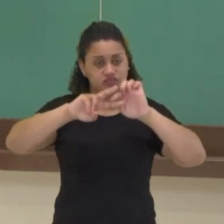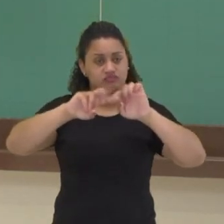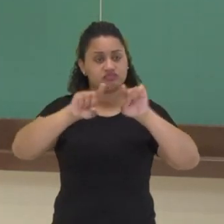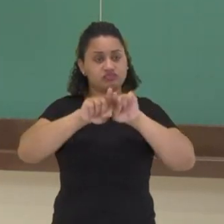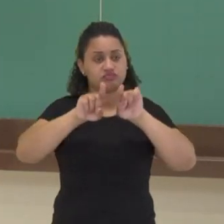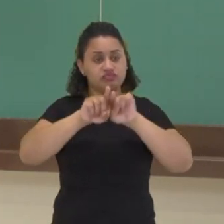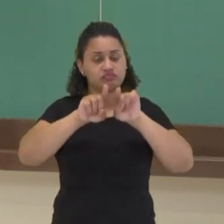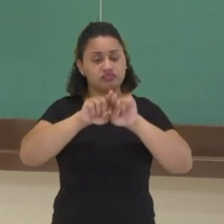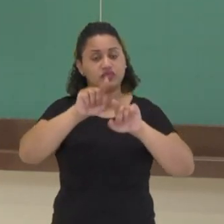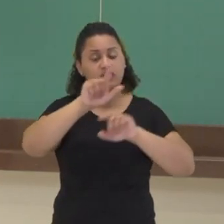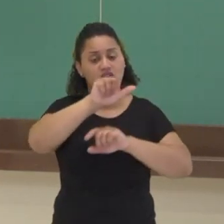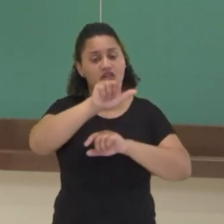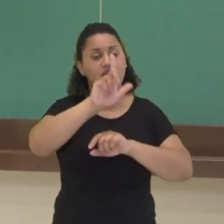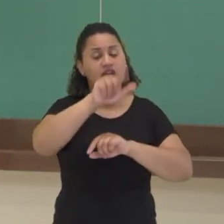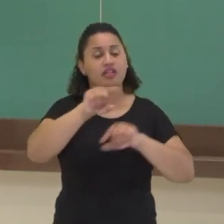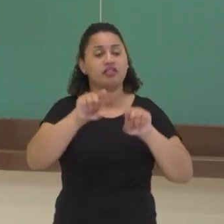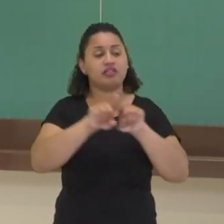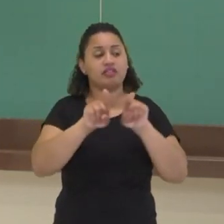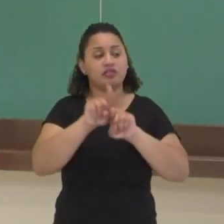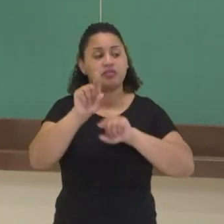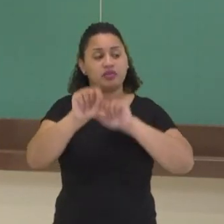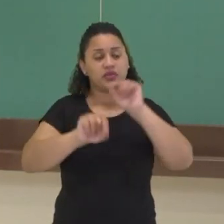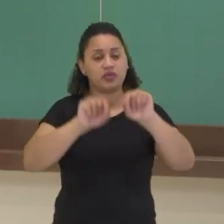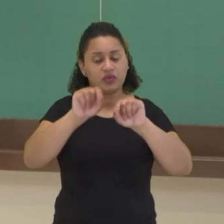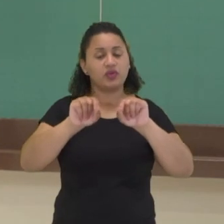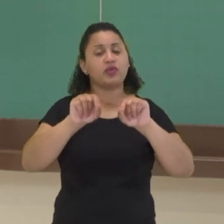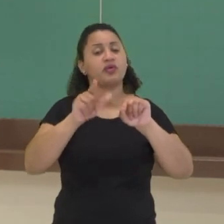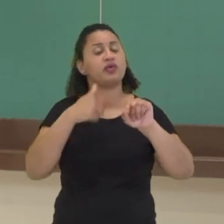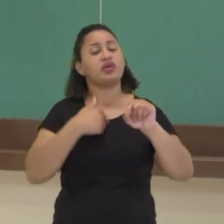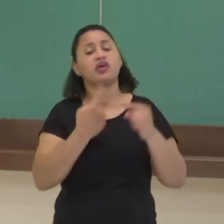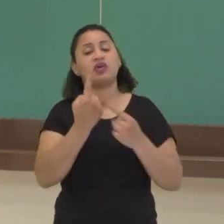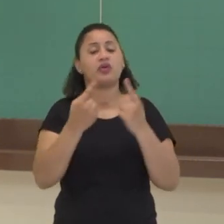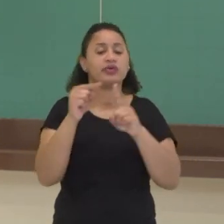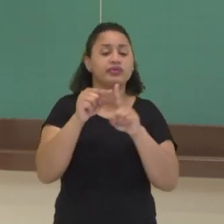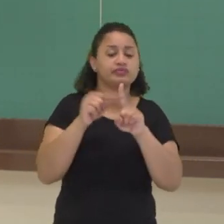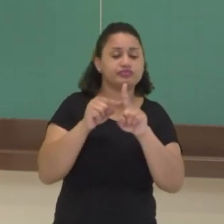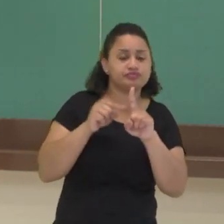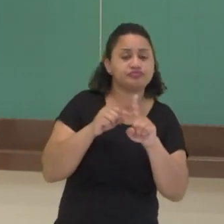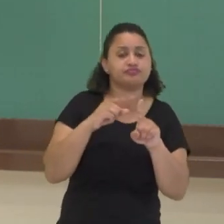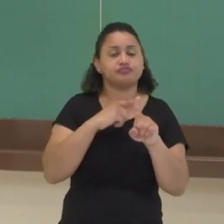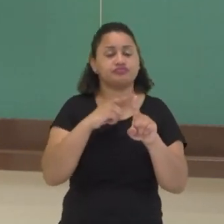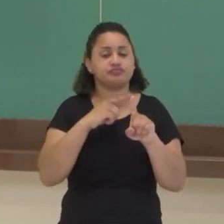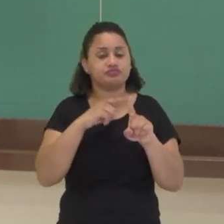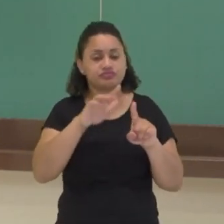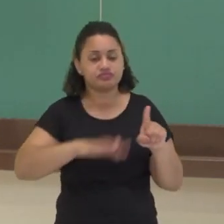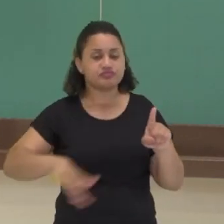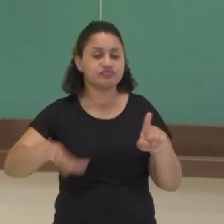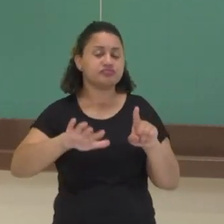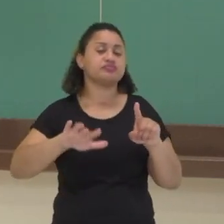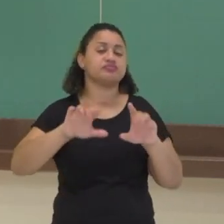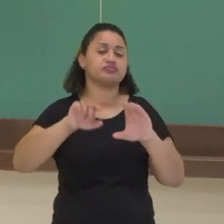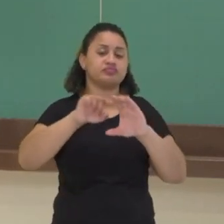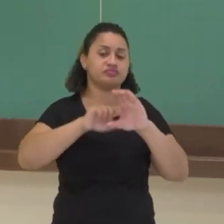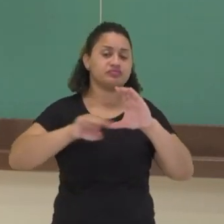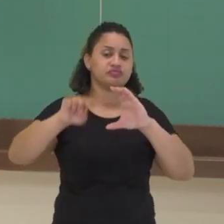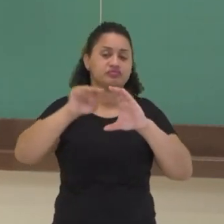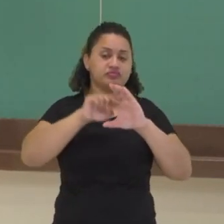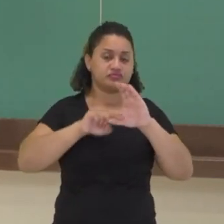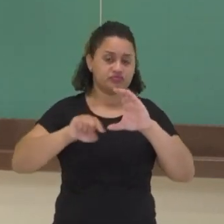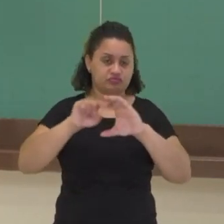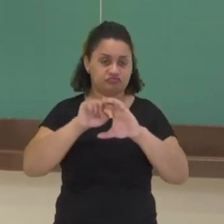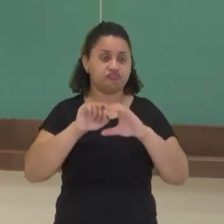L corresponde ao segmento, né, dentro da área do círculo, né, da área